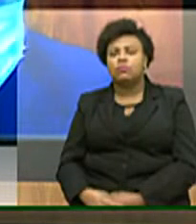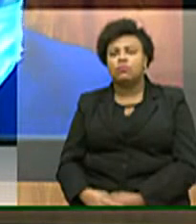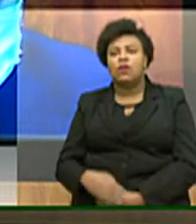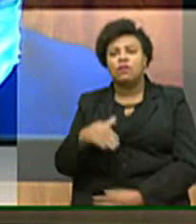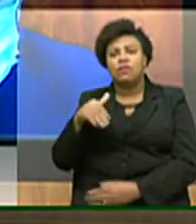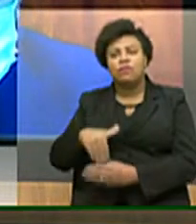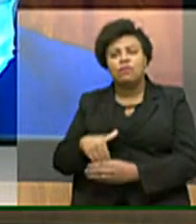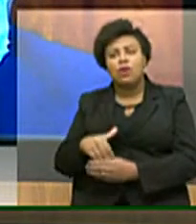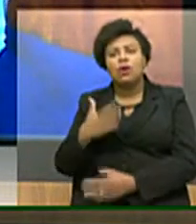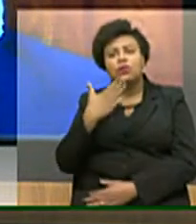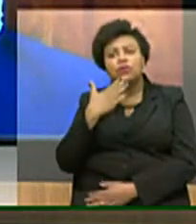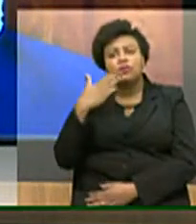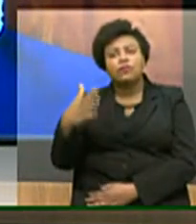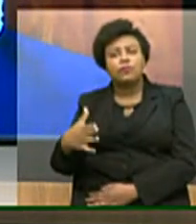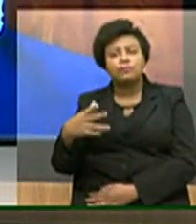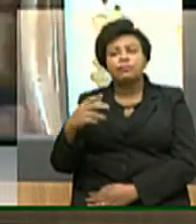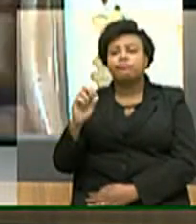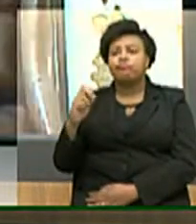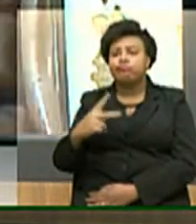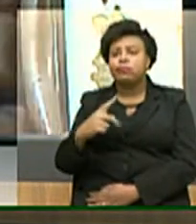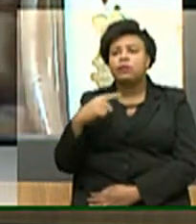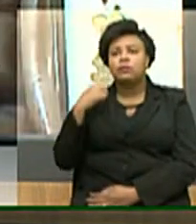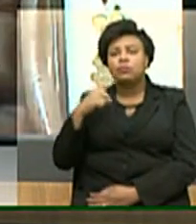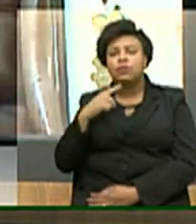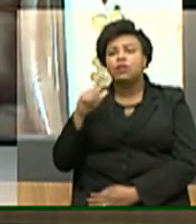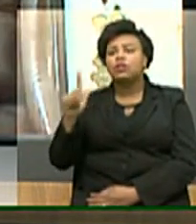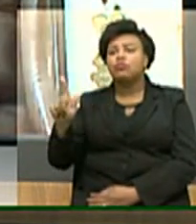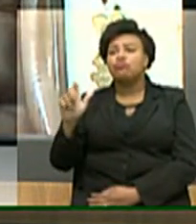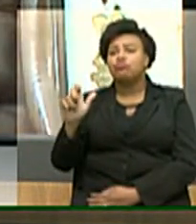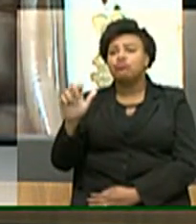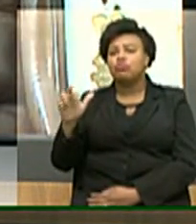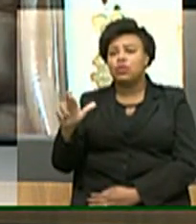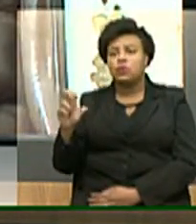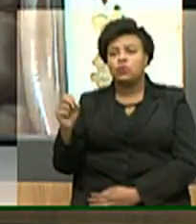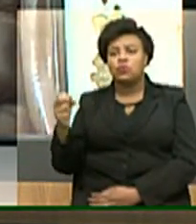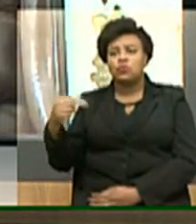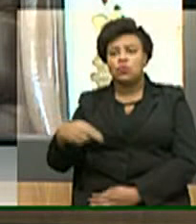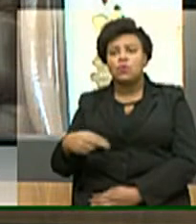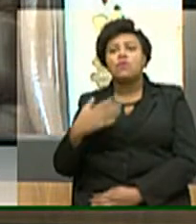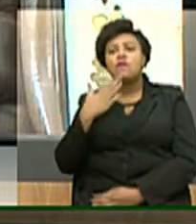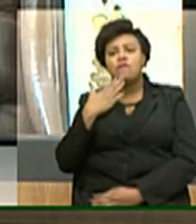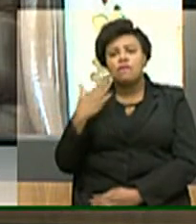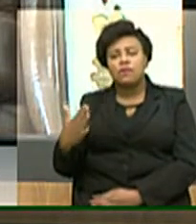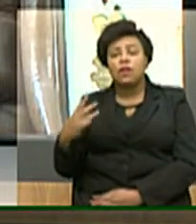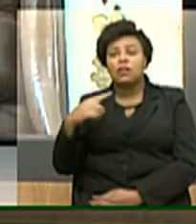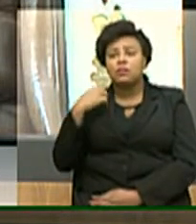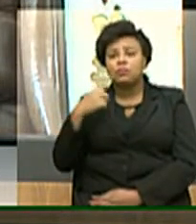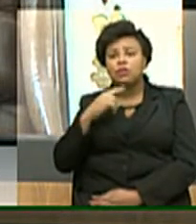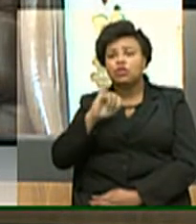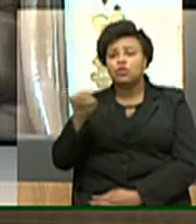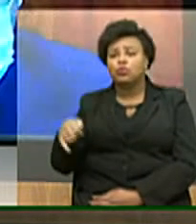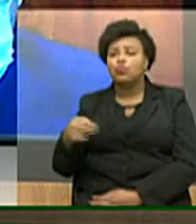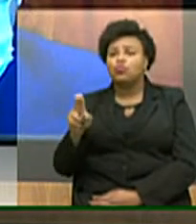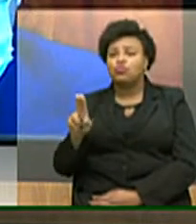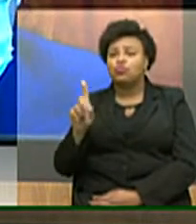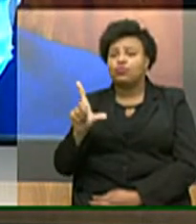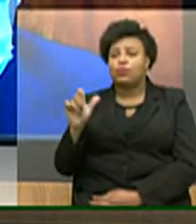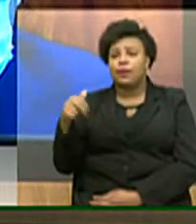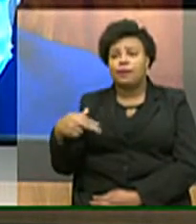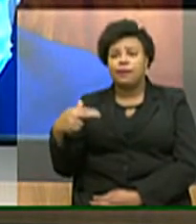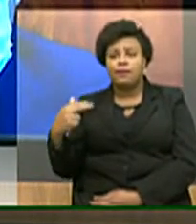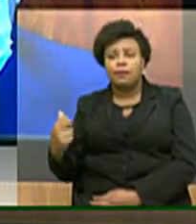Voto favorável, presidente. Deputado Gerson Burman. A favor, presidente. Deputada Juliana Brizola.